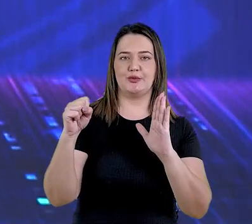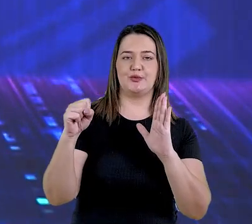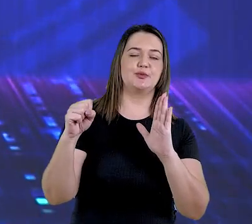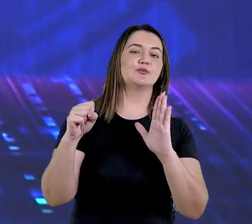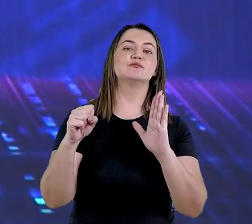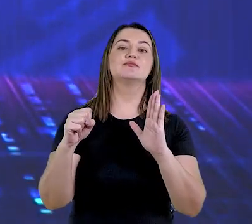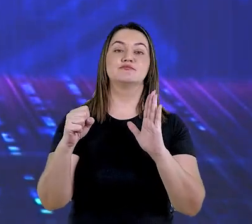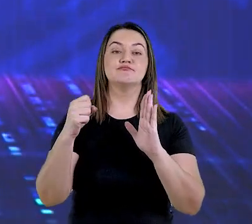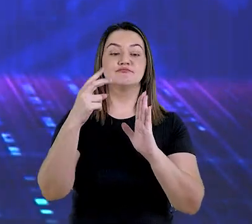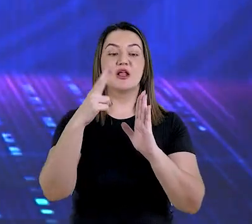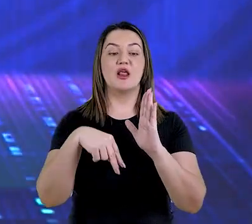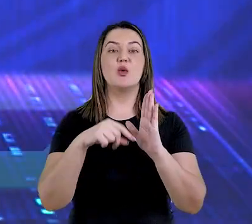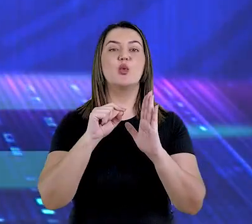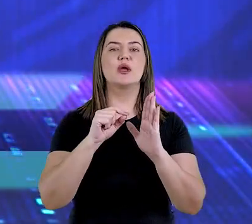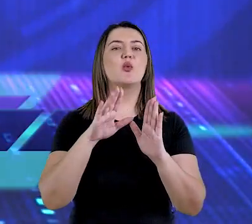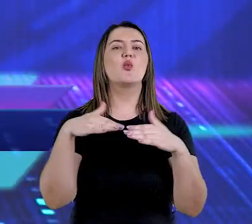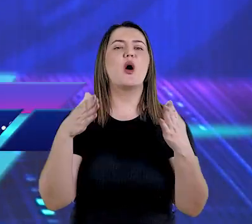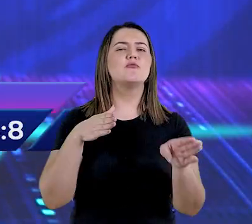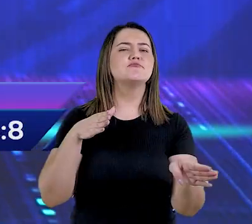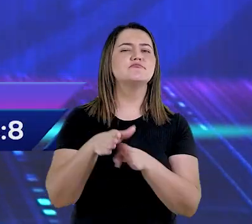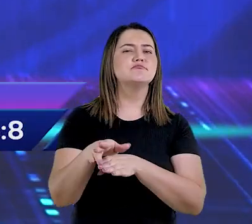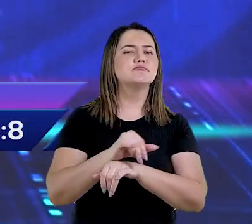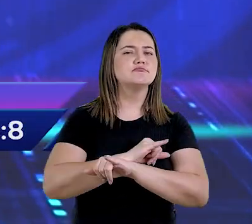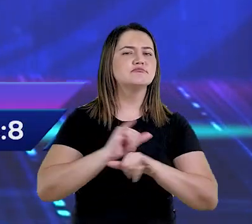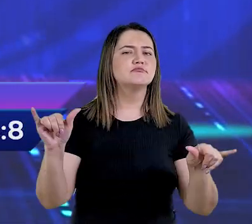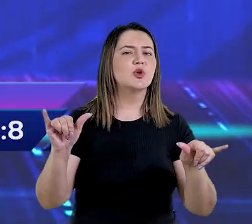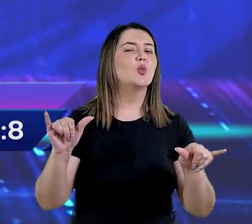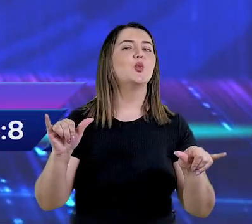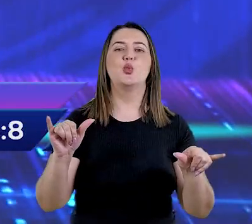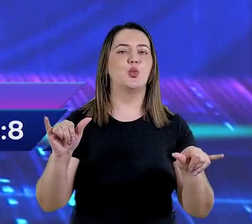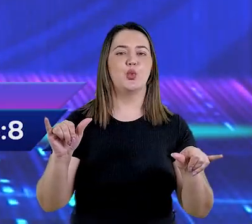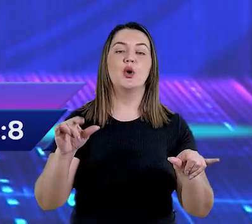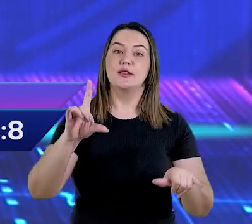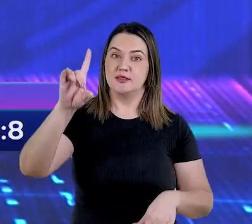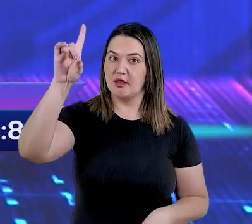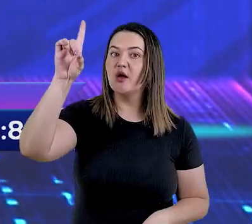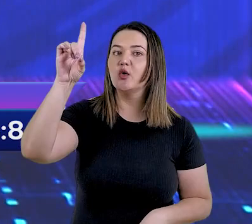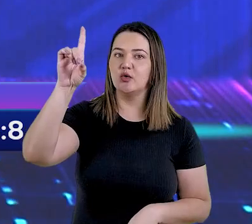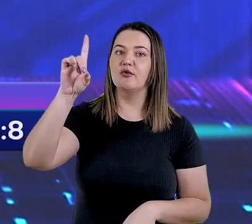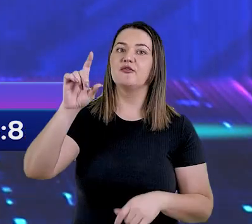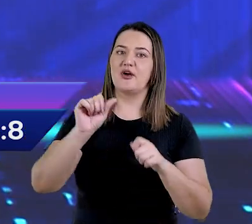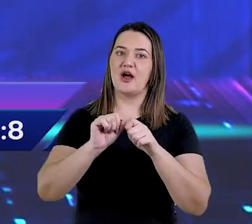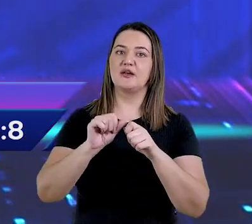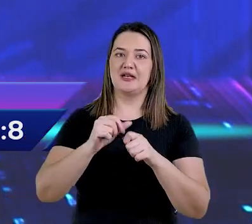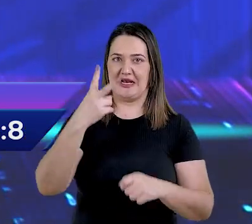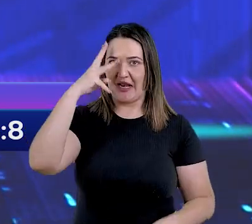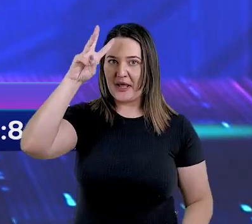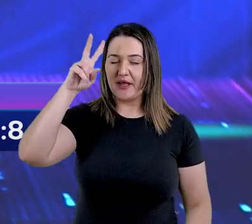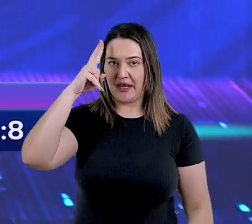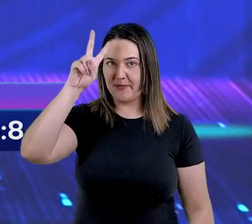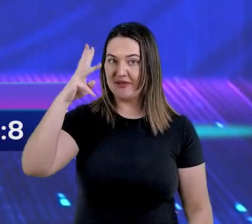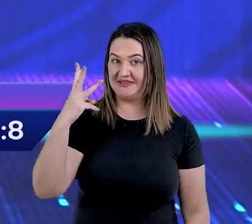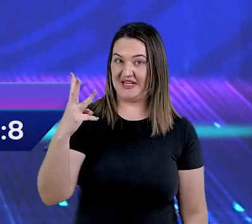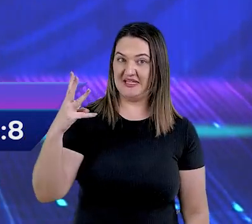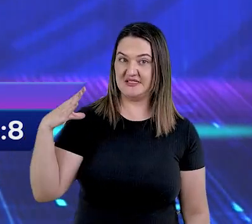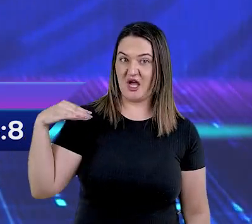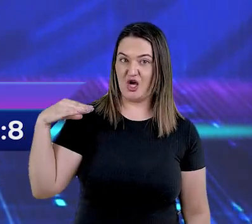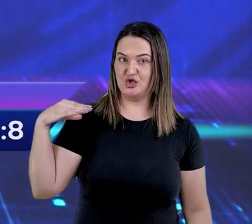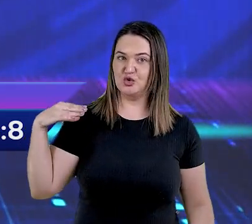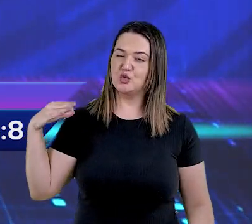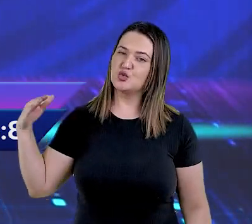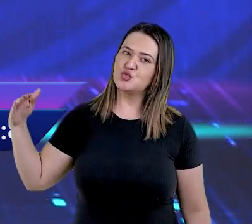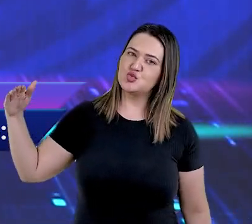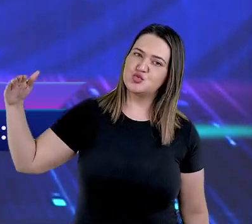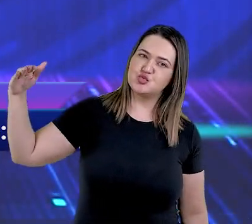Veja comigo esta advertência. Deus está aqui falando por um dos 3 anjos que tem as 3